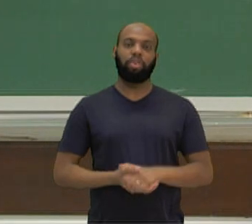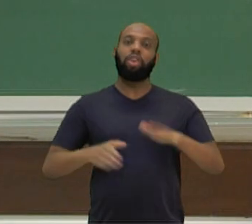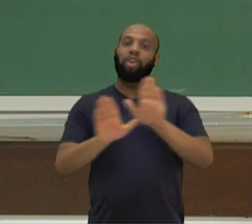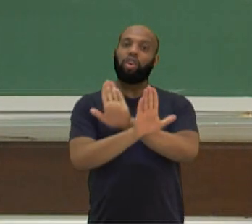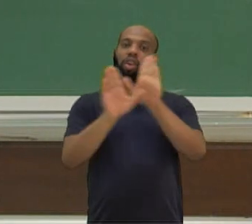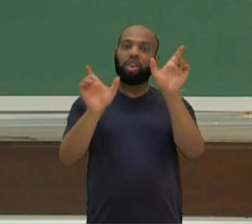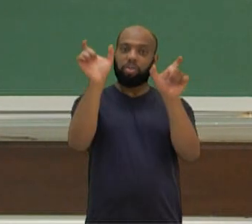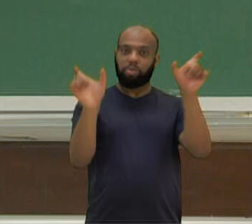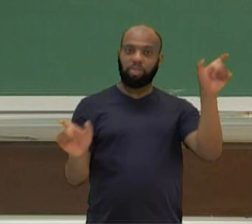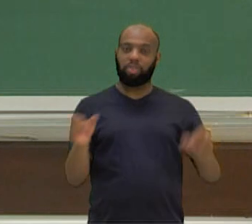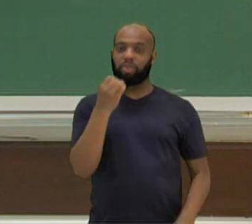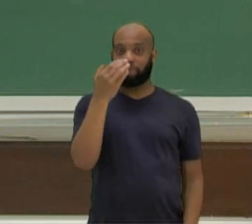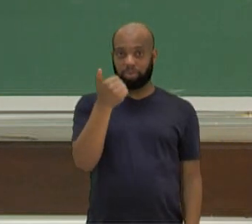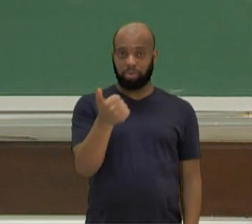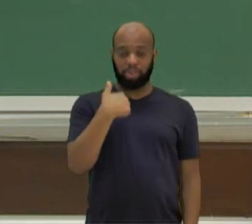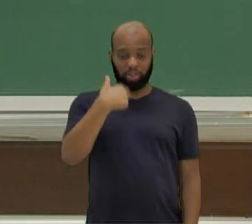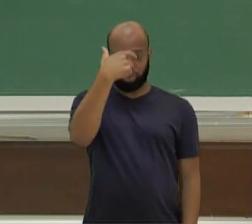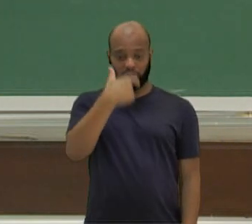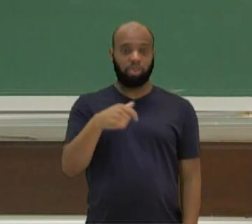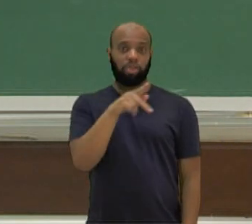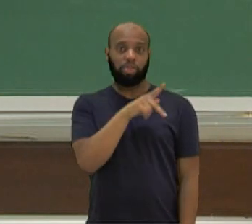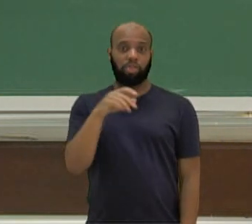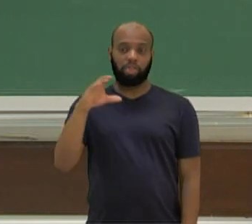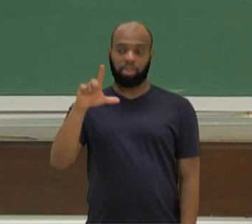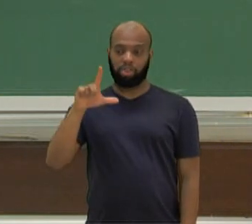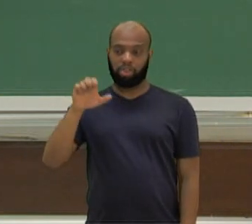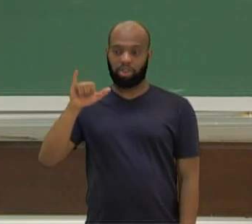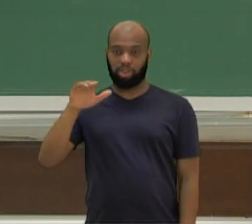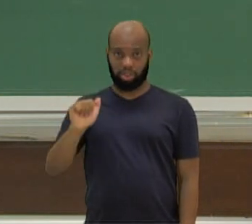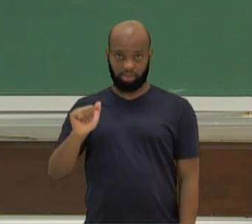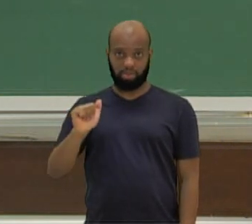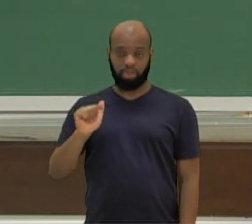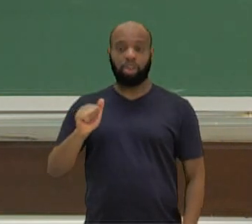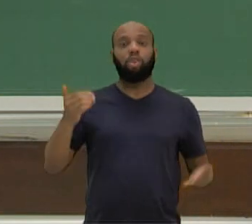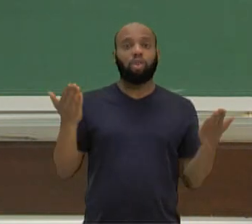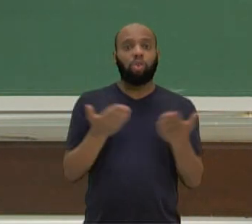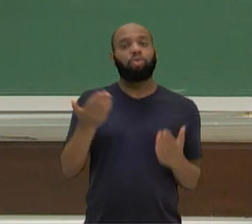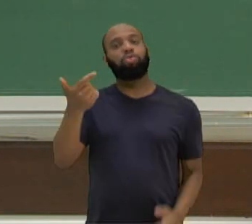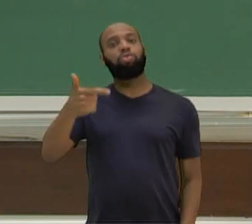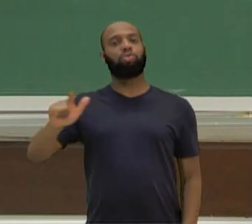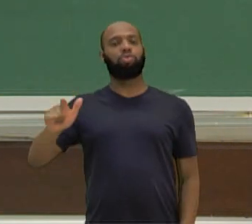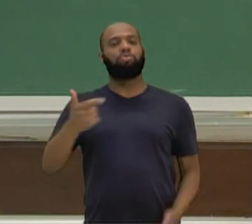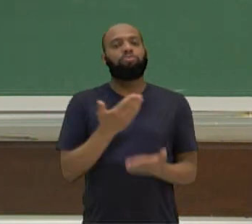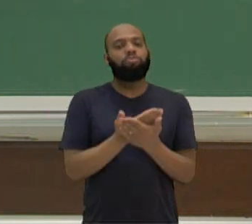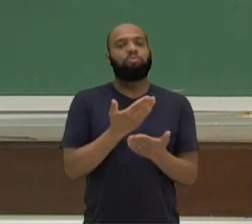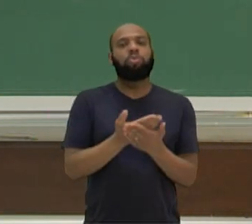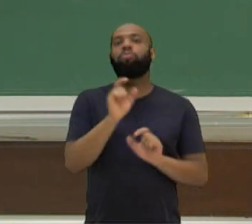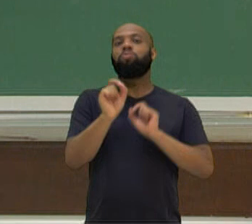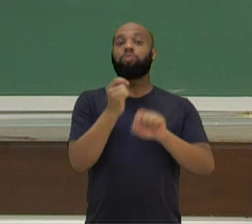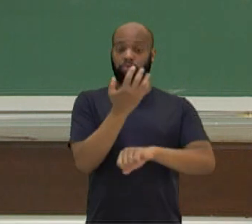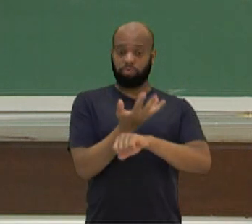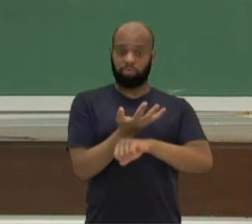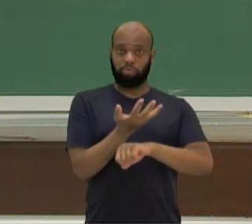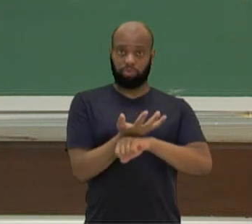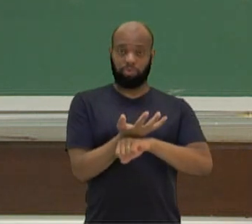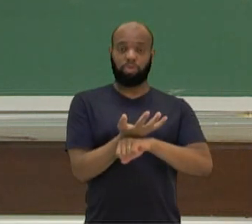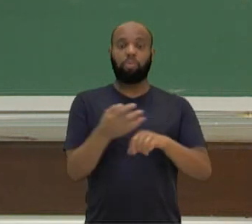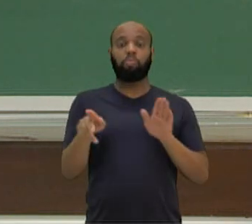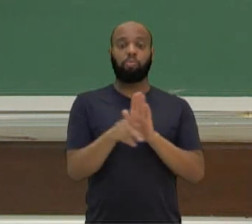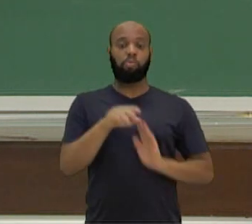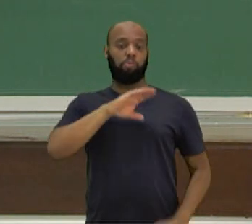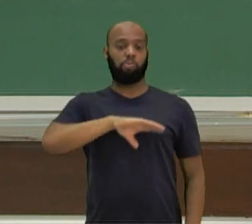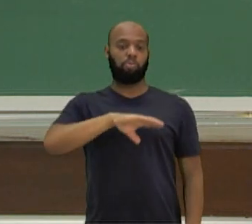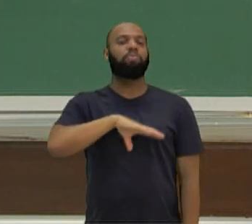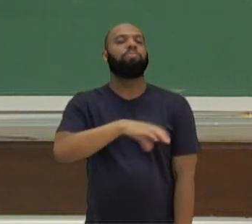Olá pessoal, tudo bem? Eu sou a professora Cléia da Rocha e estamos novamente com mais uma aula de português para os sextos